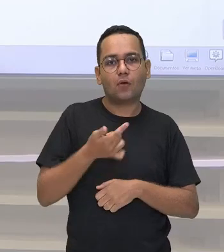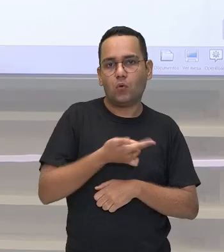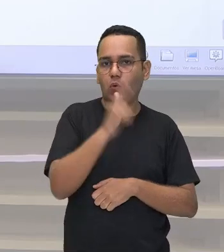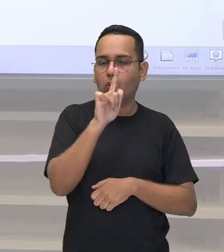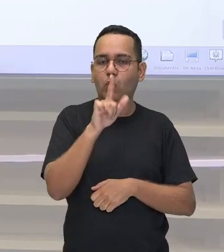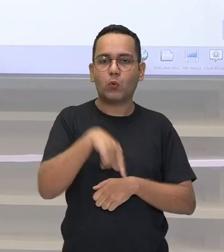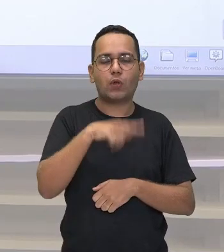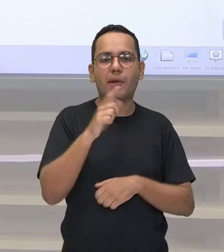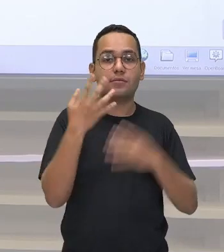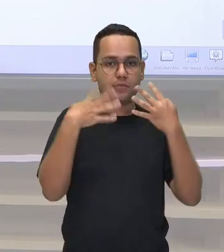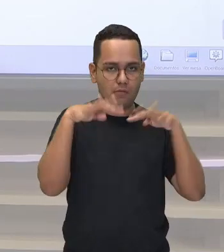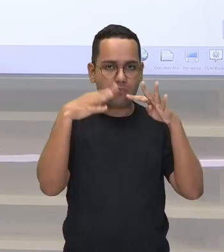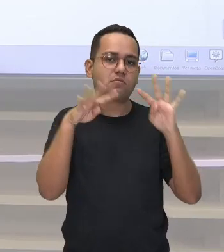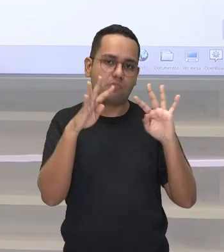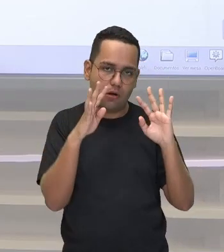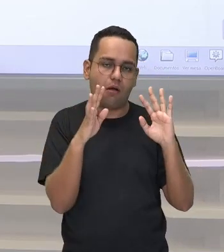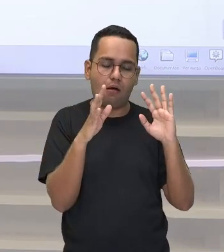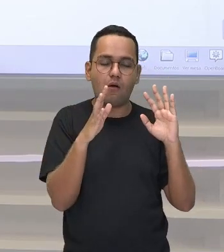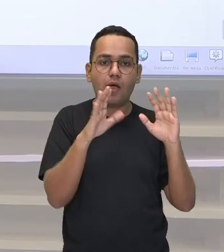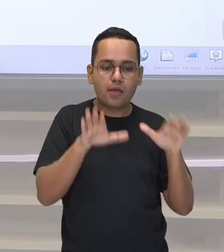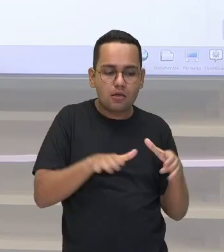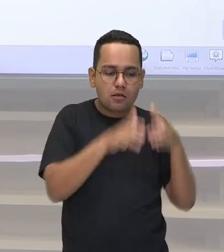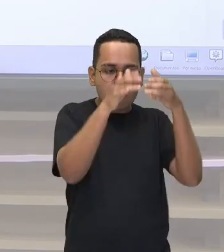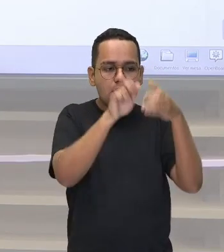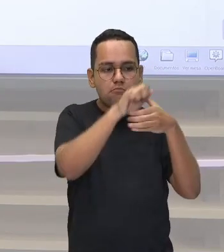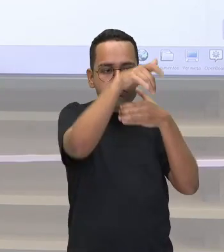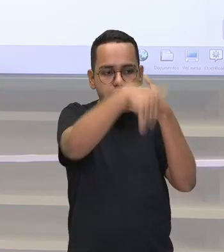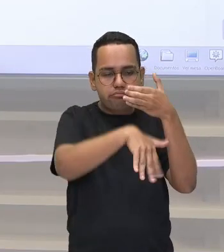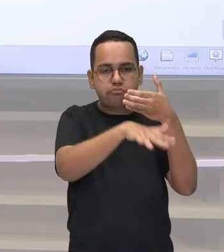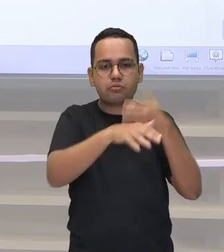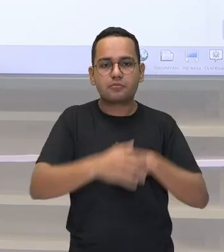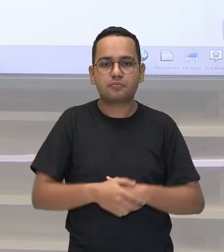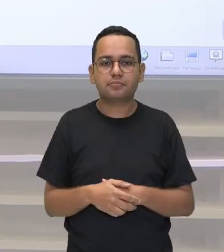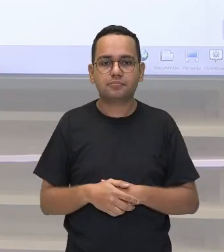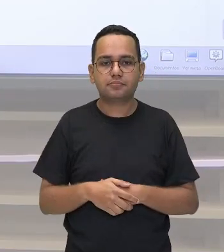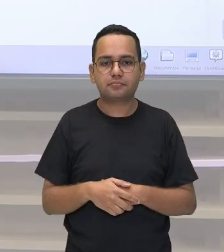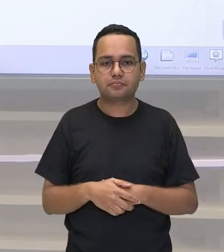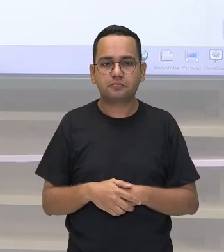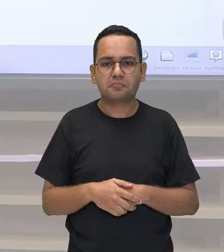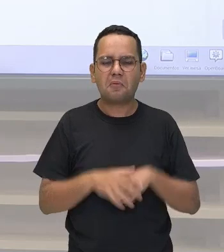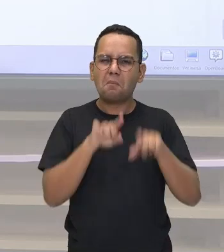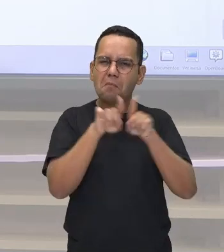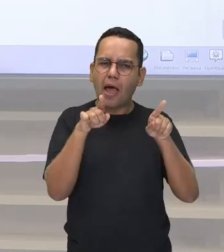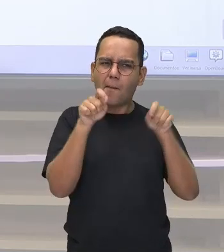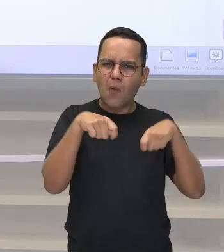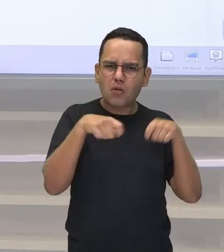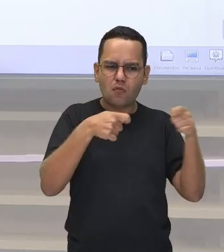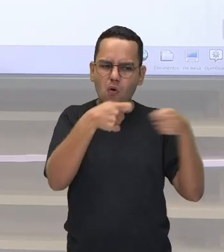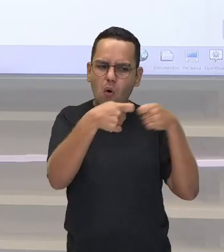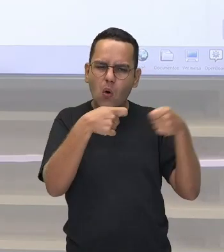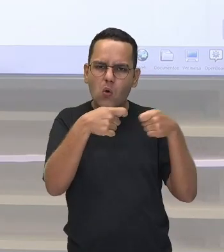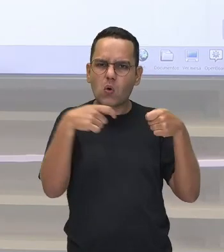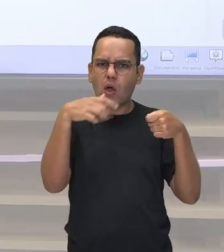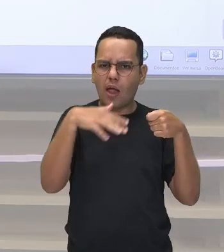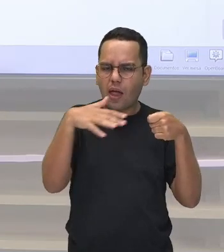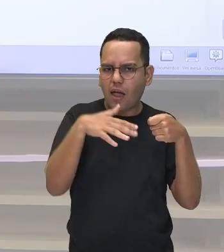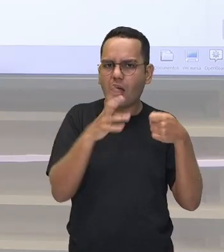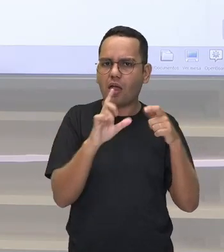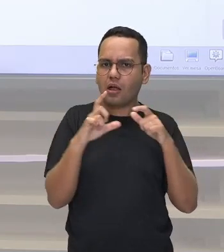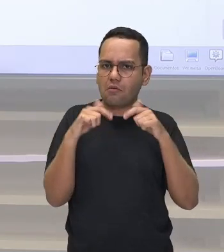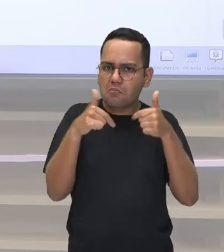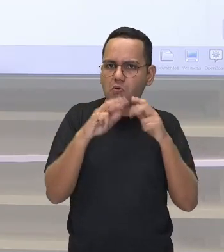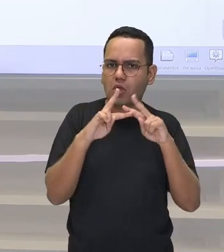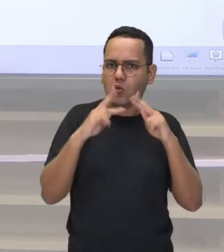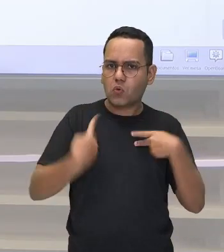atividades vulcânicas, e que ali não tem efeito, né? Não tem nenhuma gerência do homem naquela